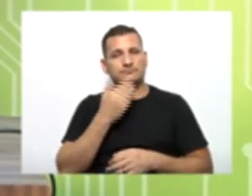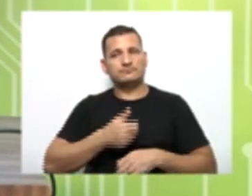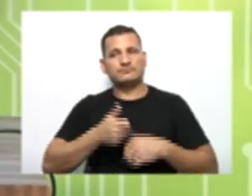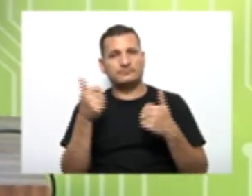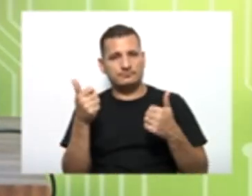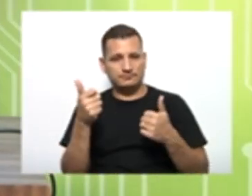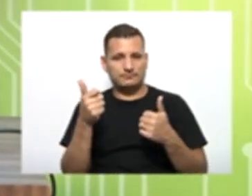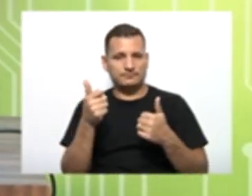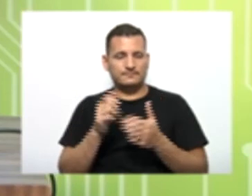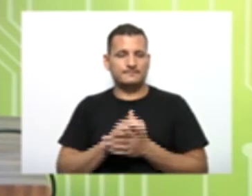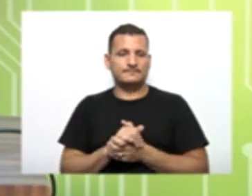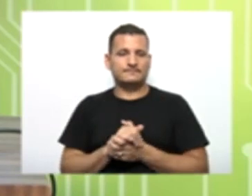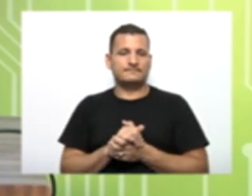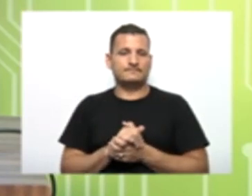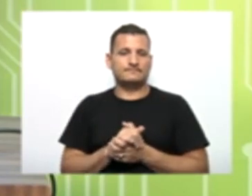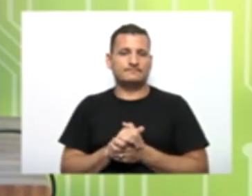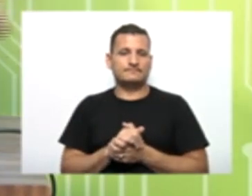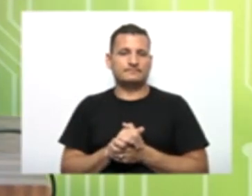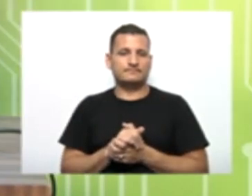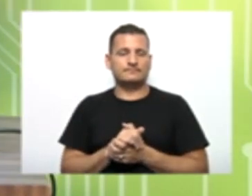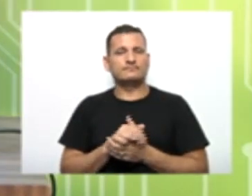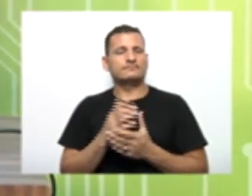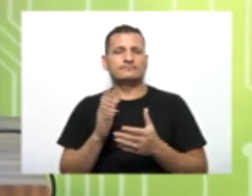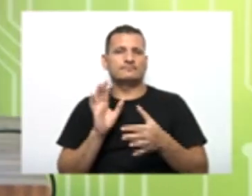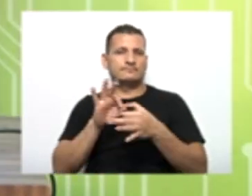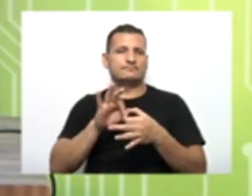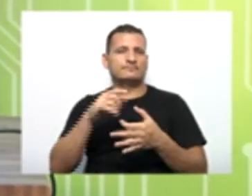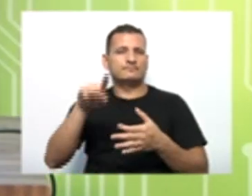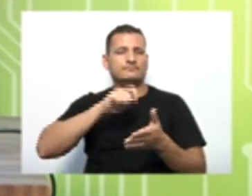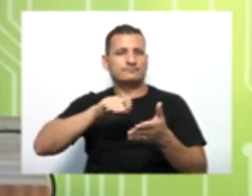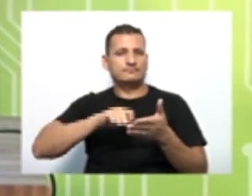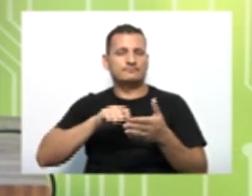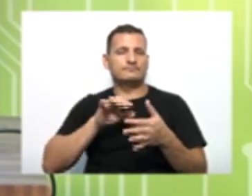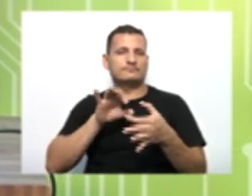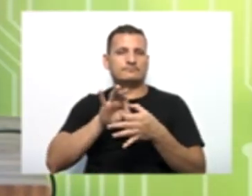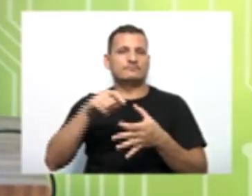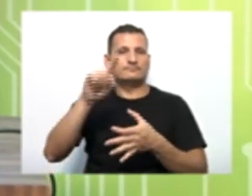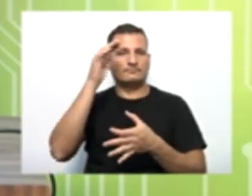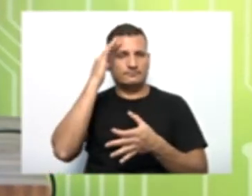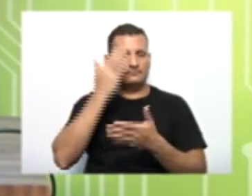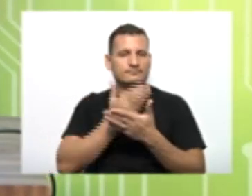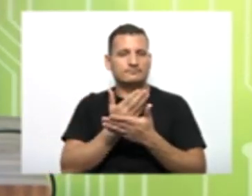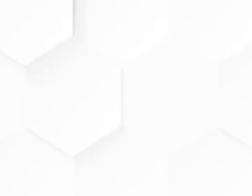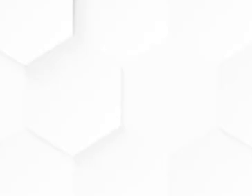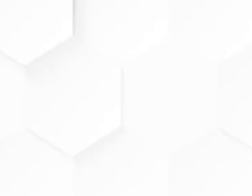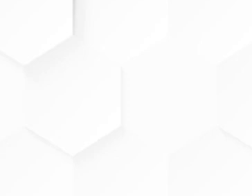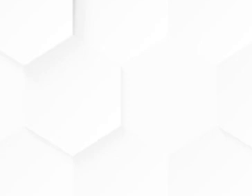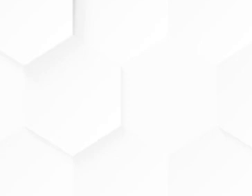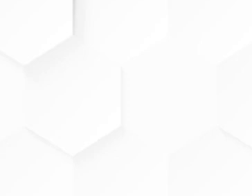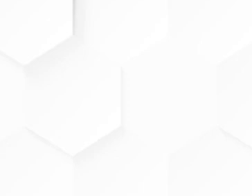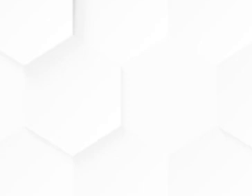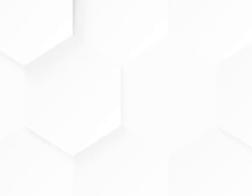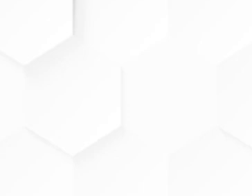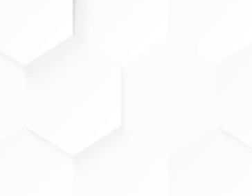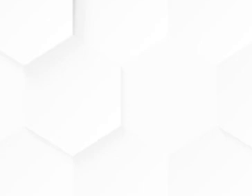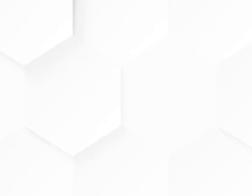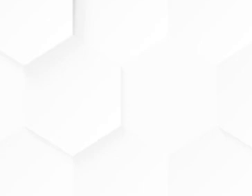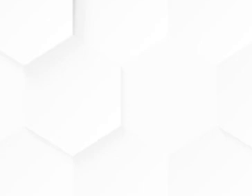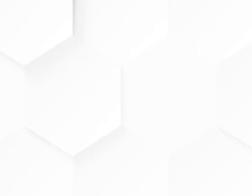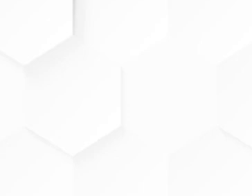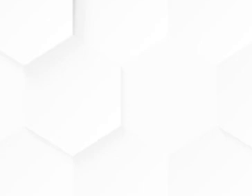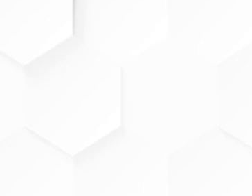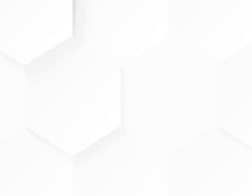lei. Nós precisamos ter esse diagnóstico na mão para propor políticas adequadas que convençam